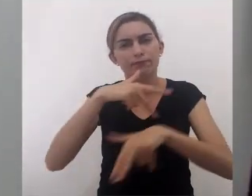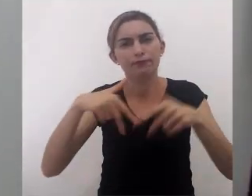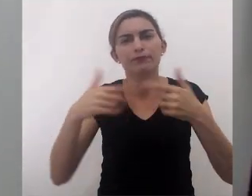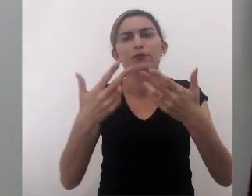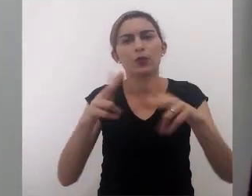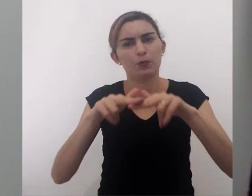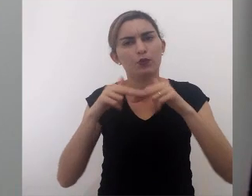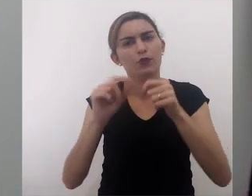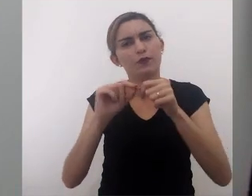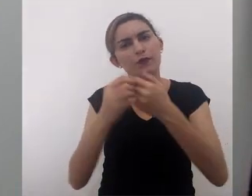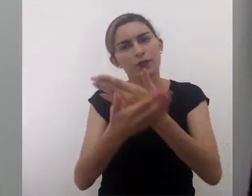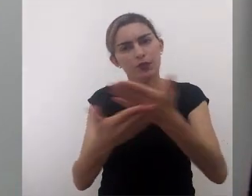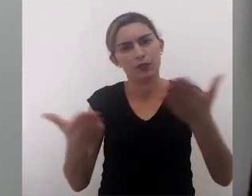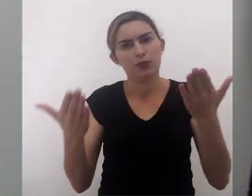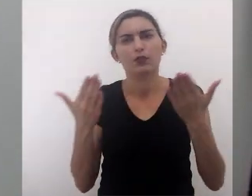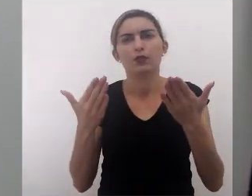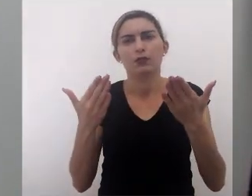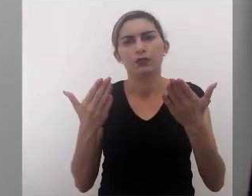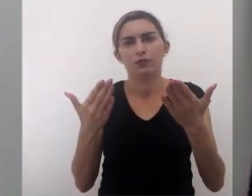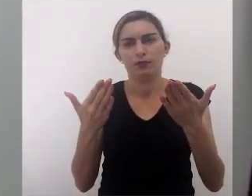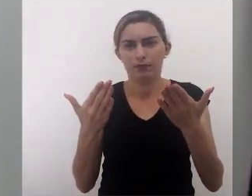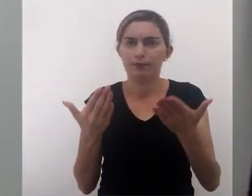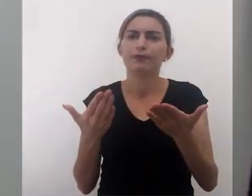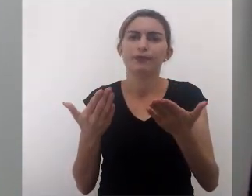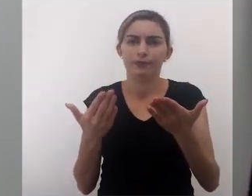nós fazemos